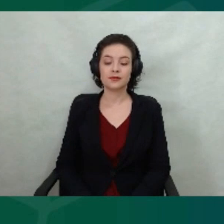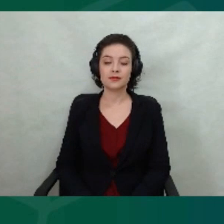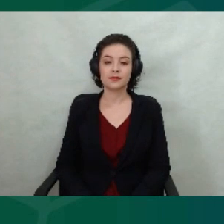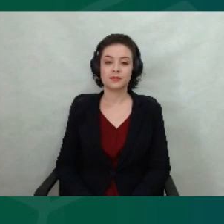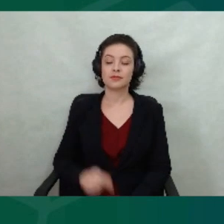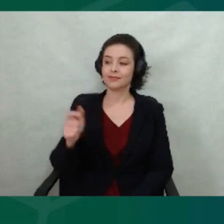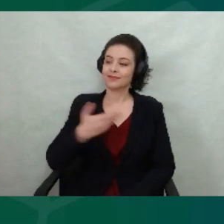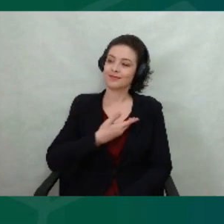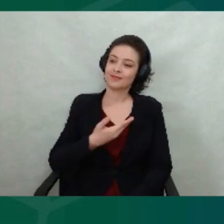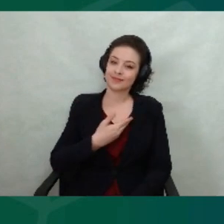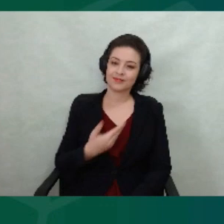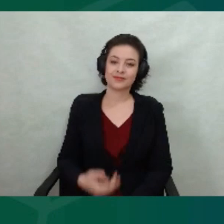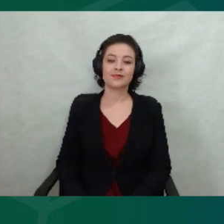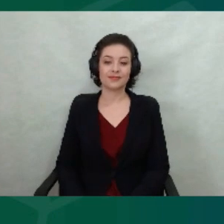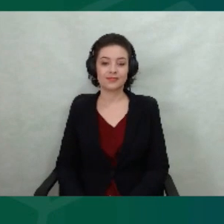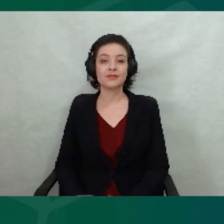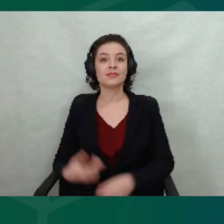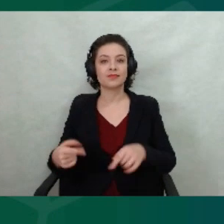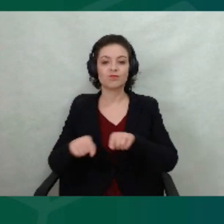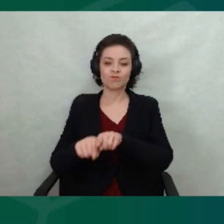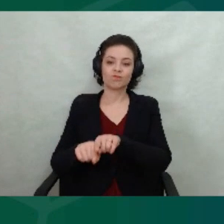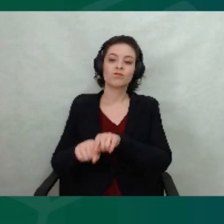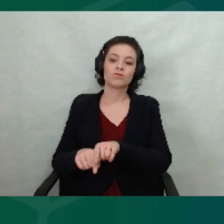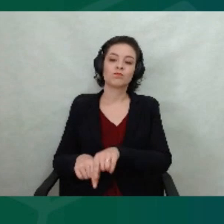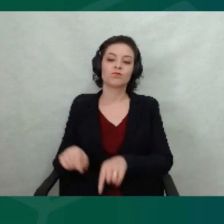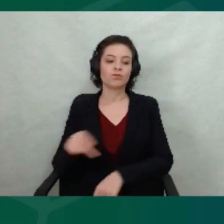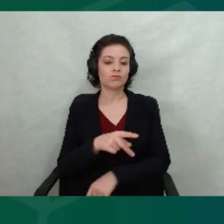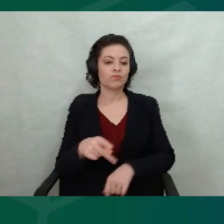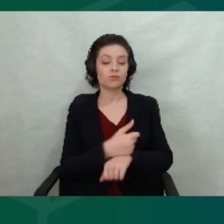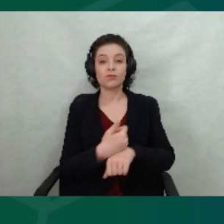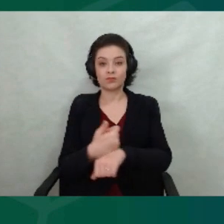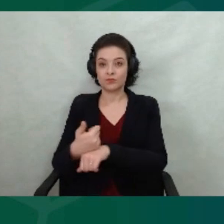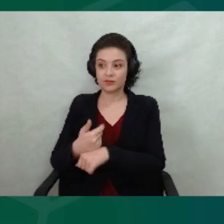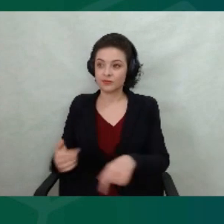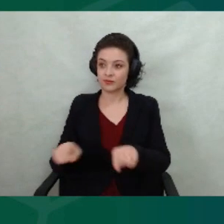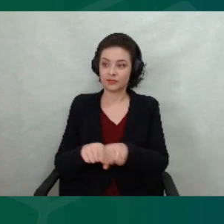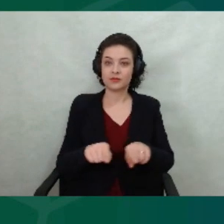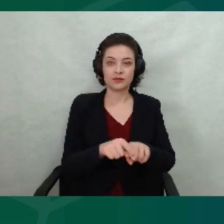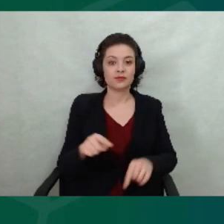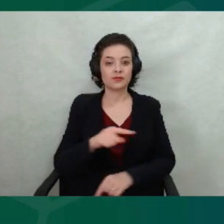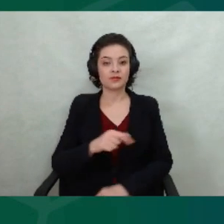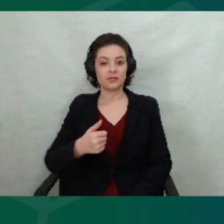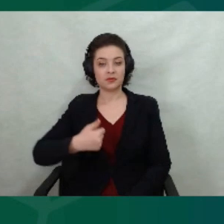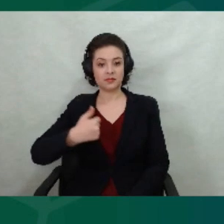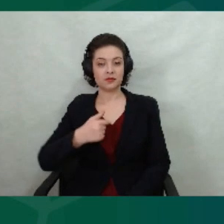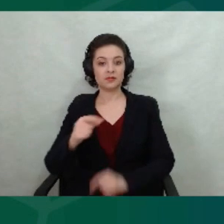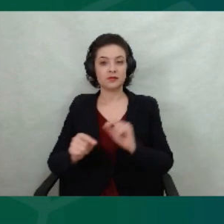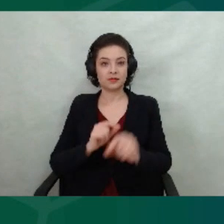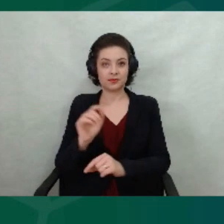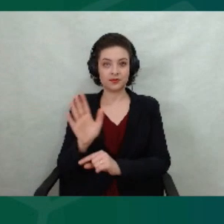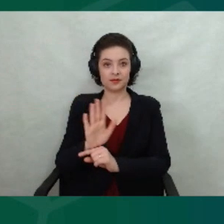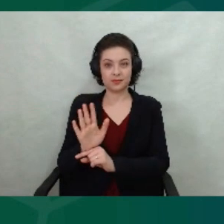amizade, sobretudo parceria com as profissões, e fizemos, primeiramente, um vídeo. Essa é a